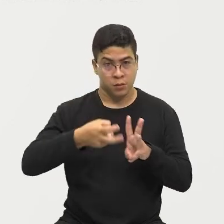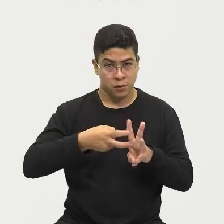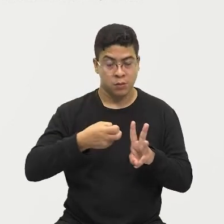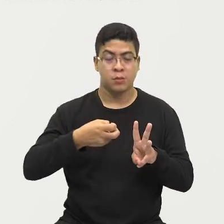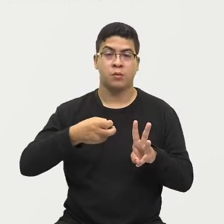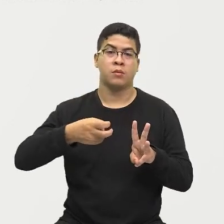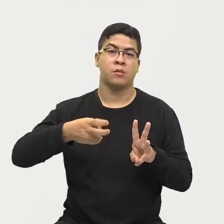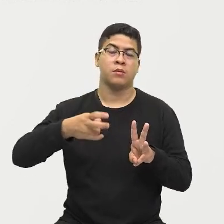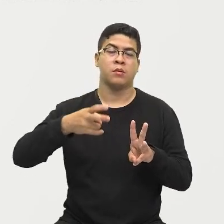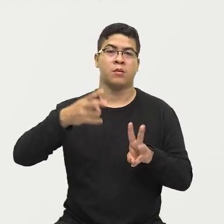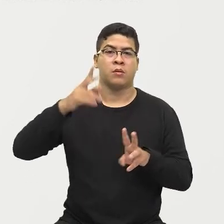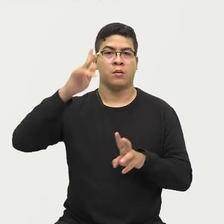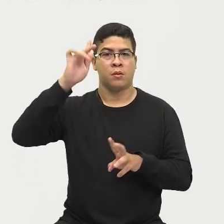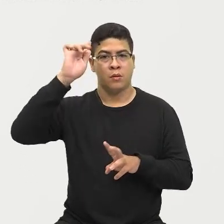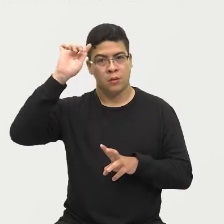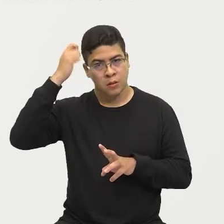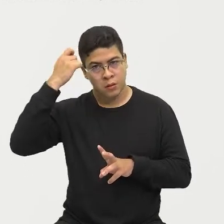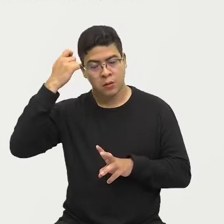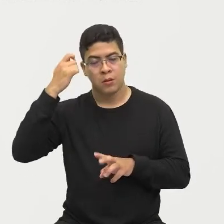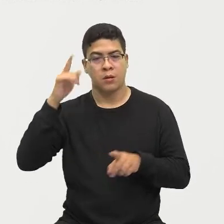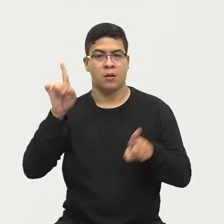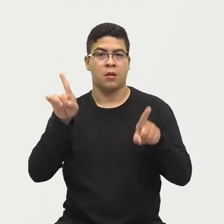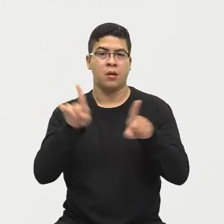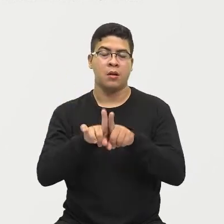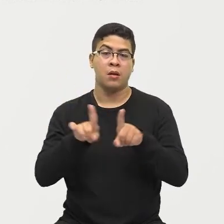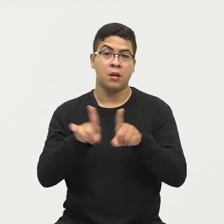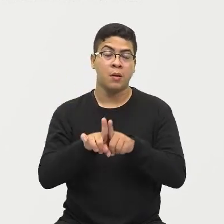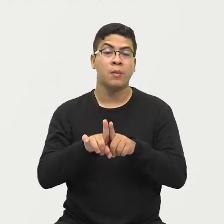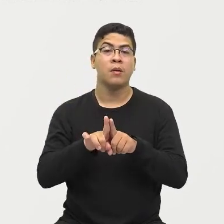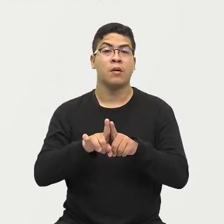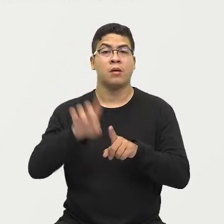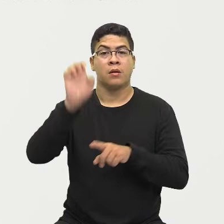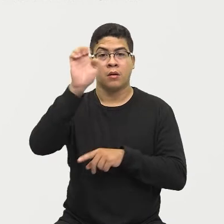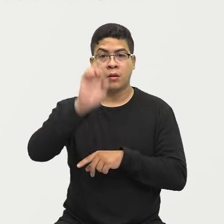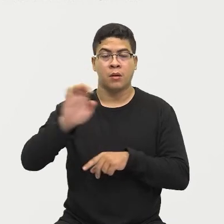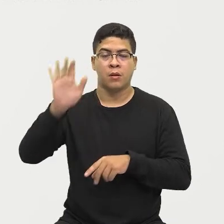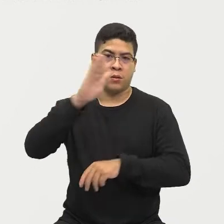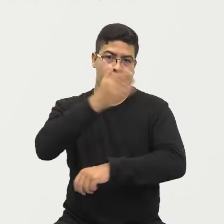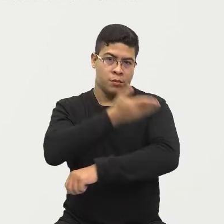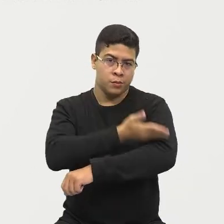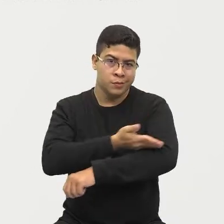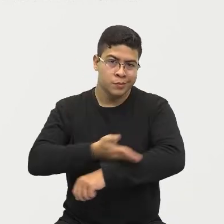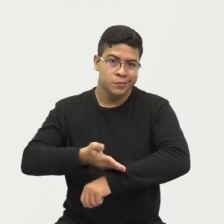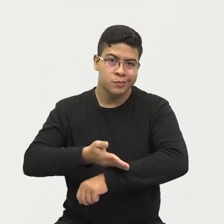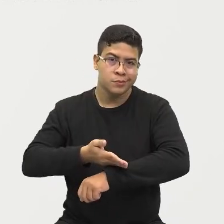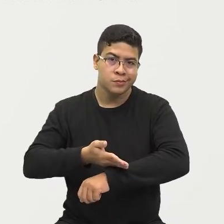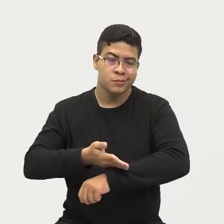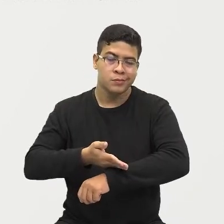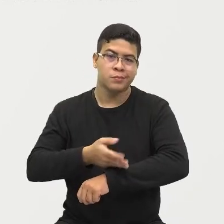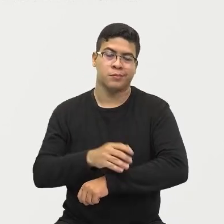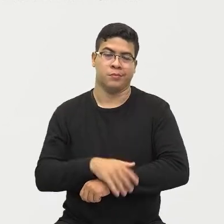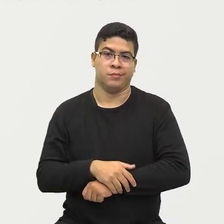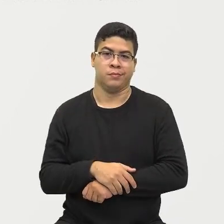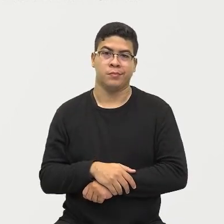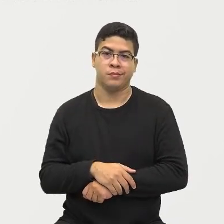isso, Macunaíma é o herói brasileiro, o herói sem nenhum caráter.